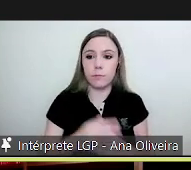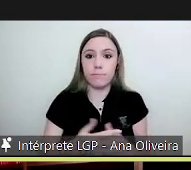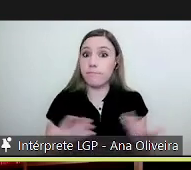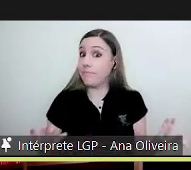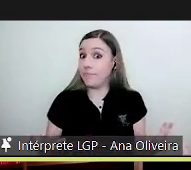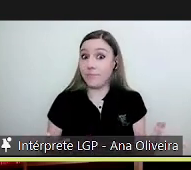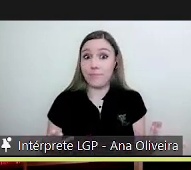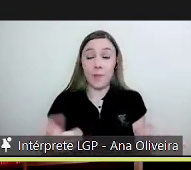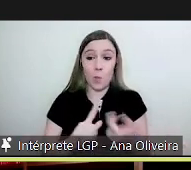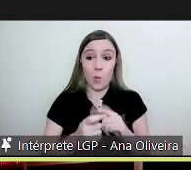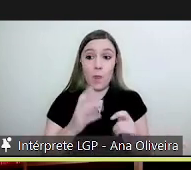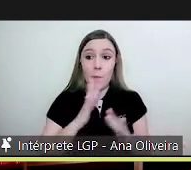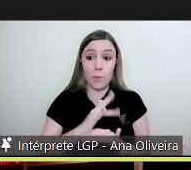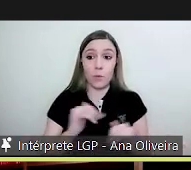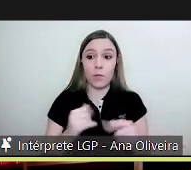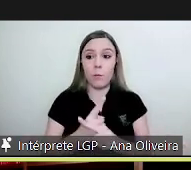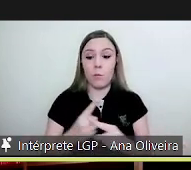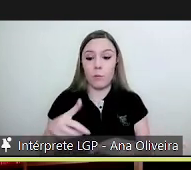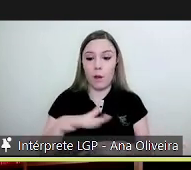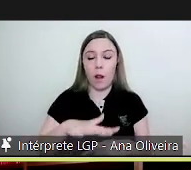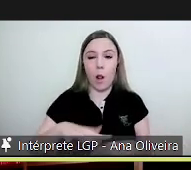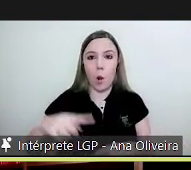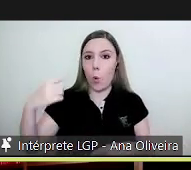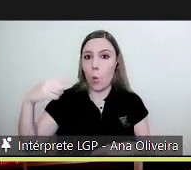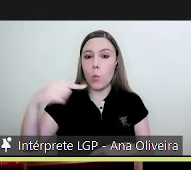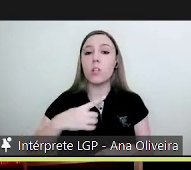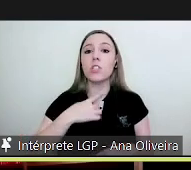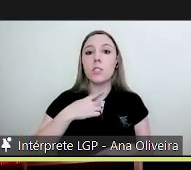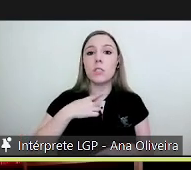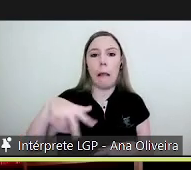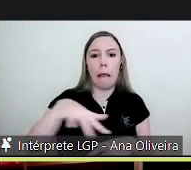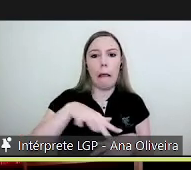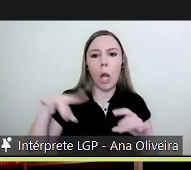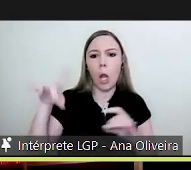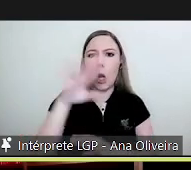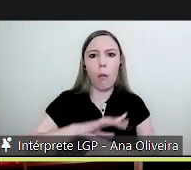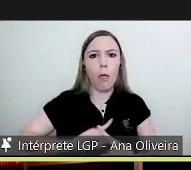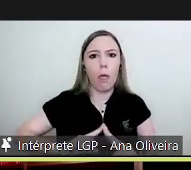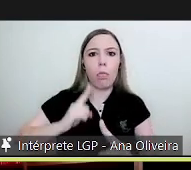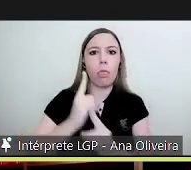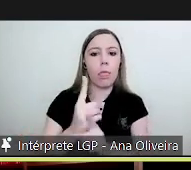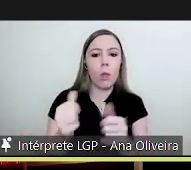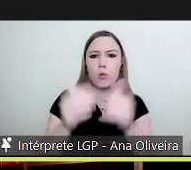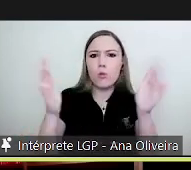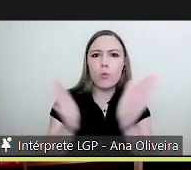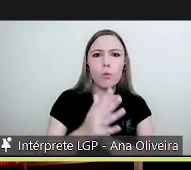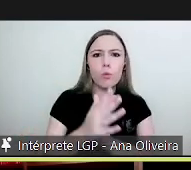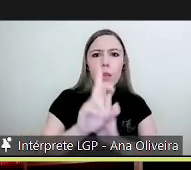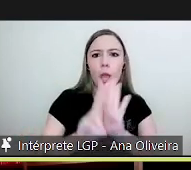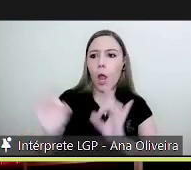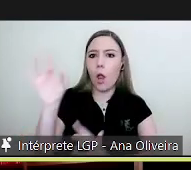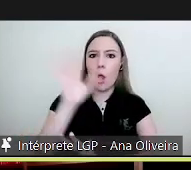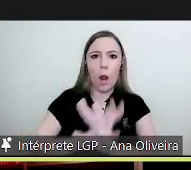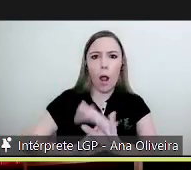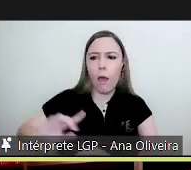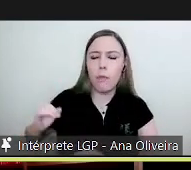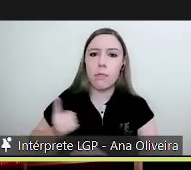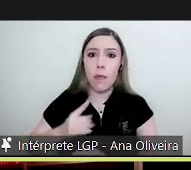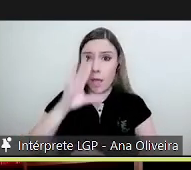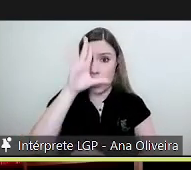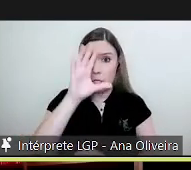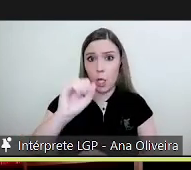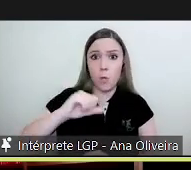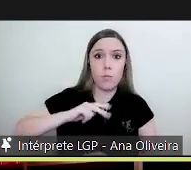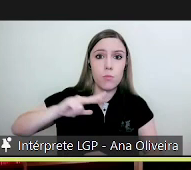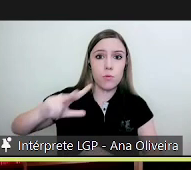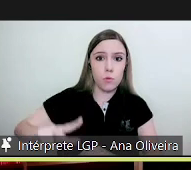dar. O mercado único digital, o espaço europeu comum, toda esta regulação europeia impõe-se aos Estados portugueses, ao Estado português e